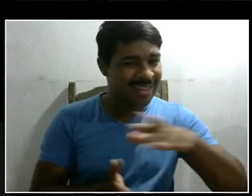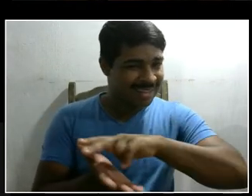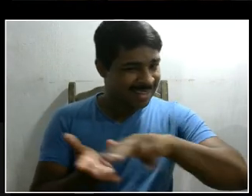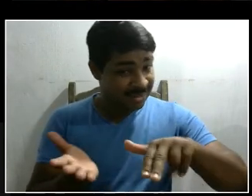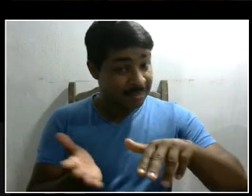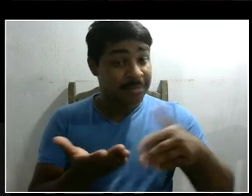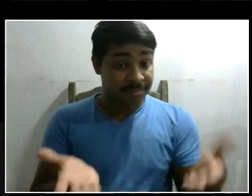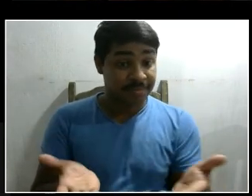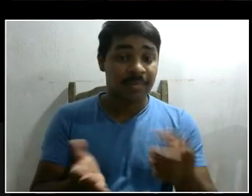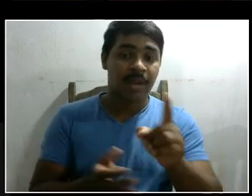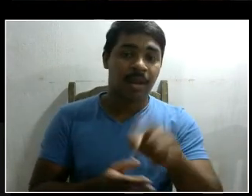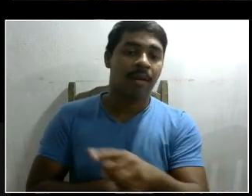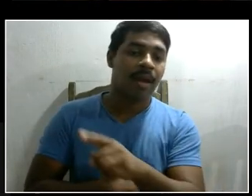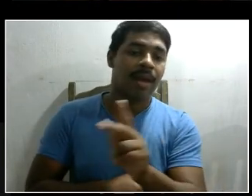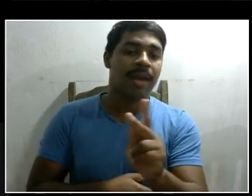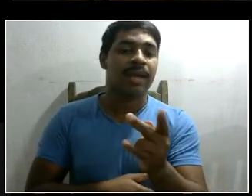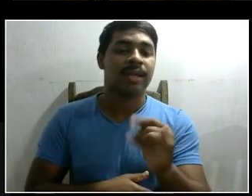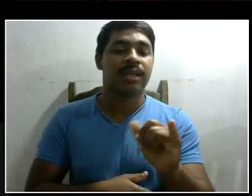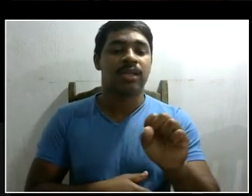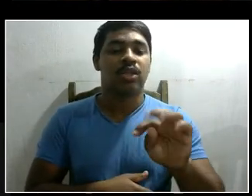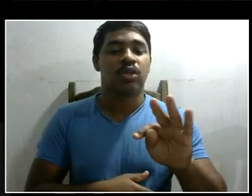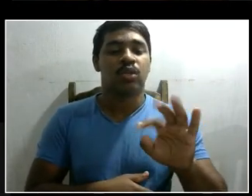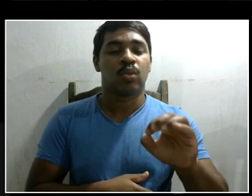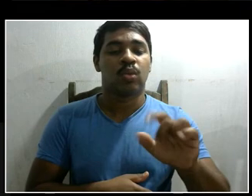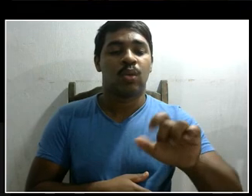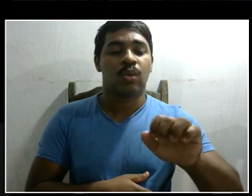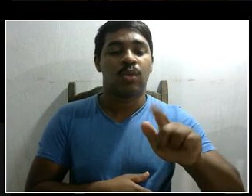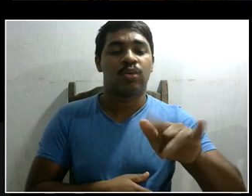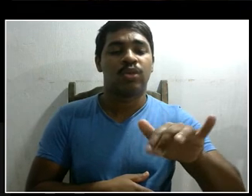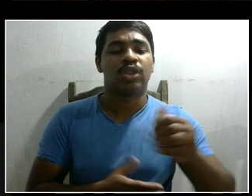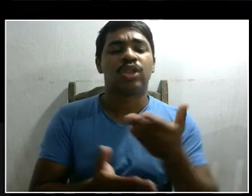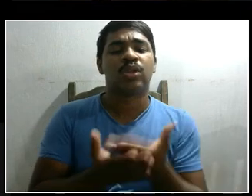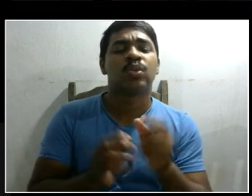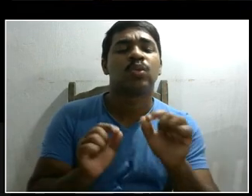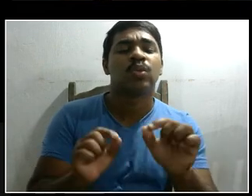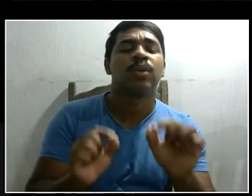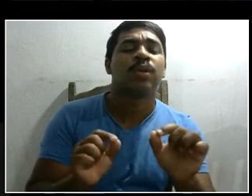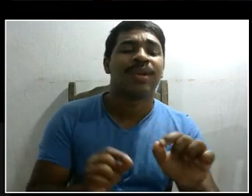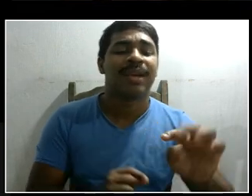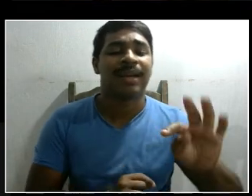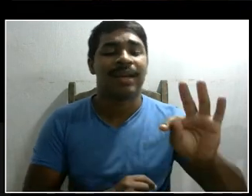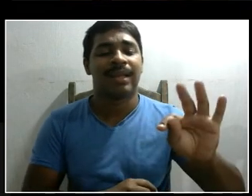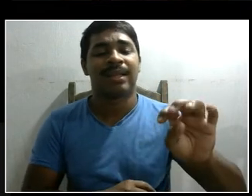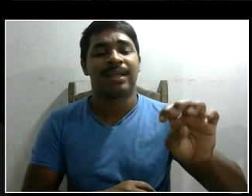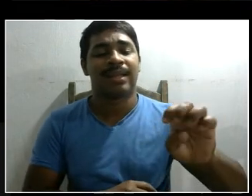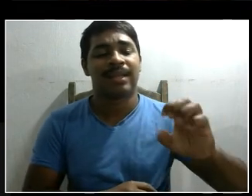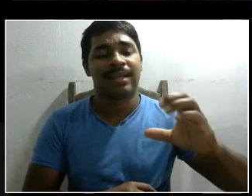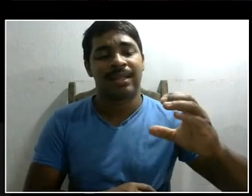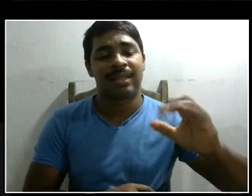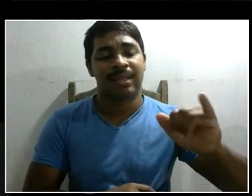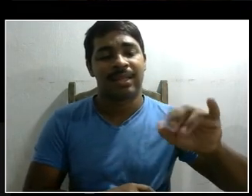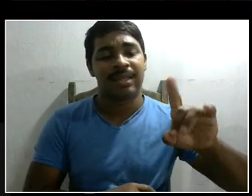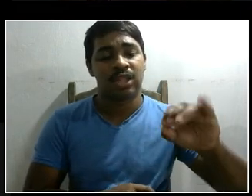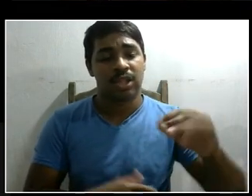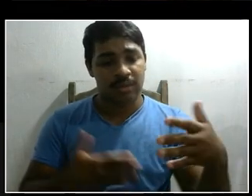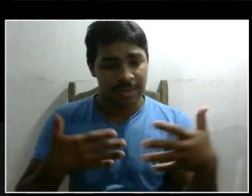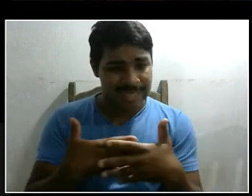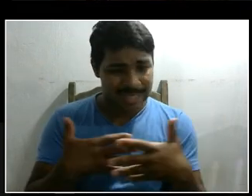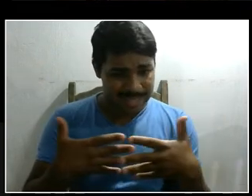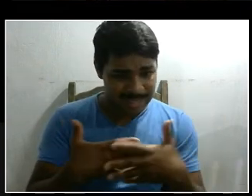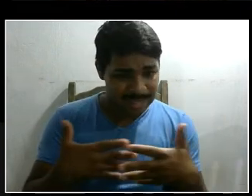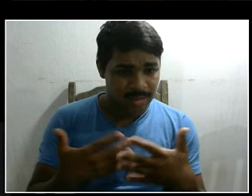tá? Tanto o tecido animal quanto o tecido vegetal, que é o que a gente vai ver nessa aula. Então, vamos só relembrar